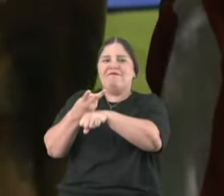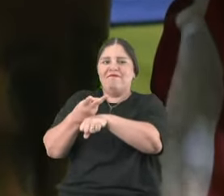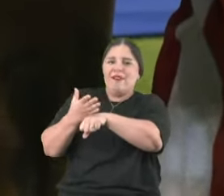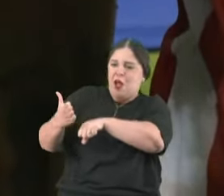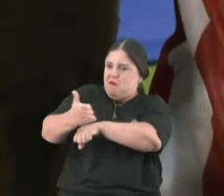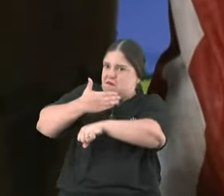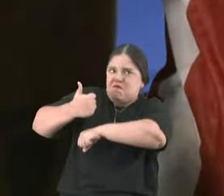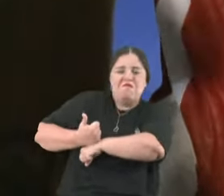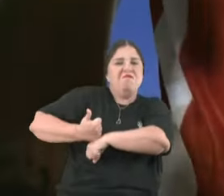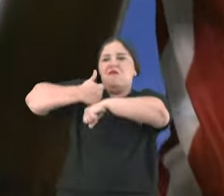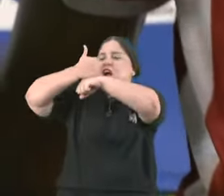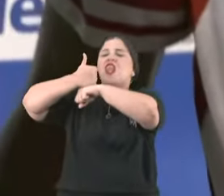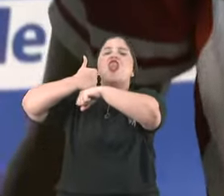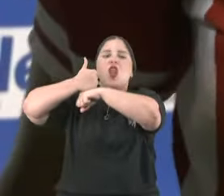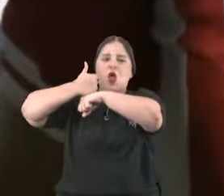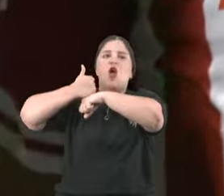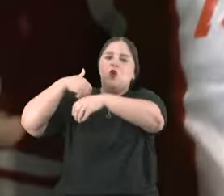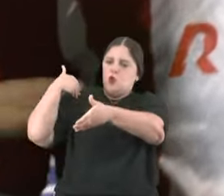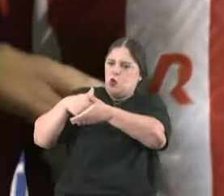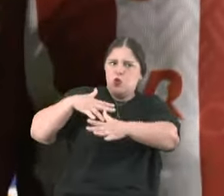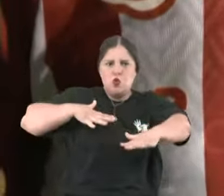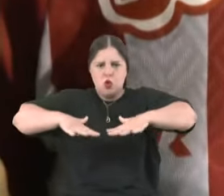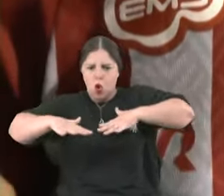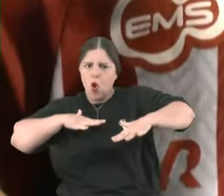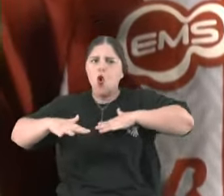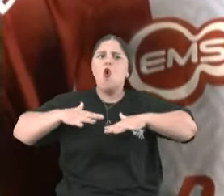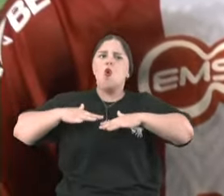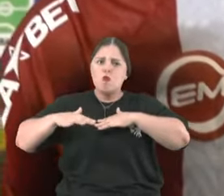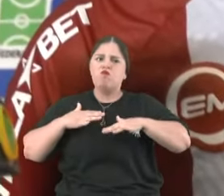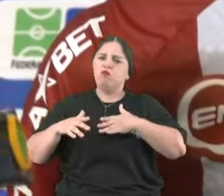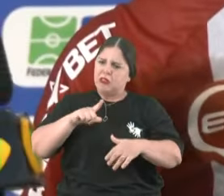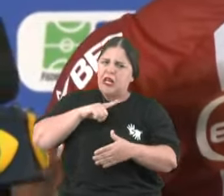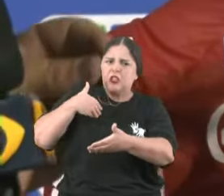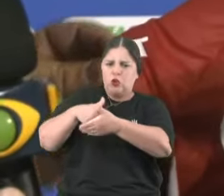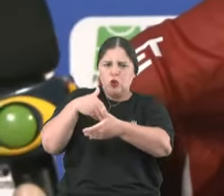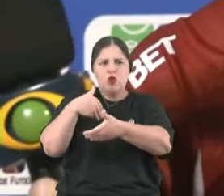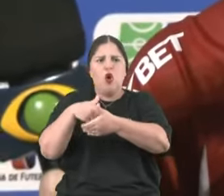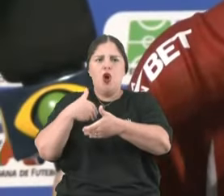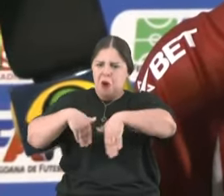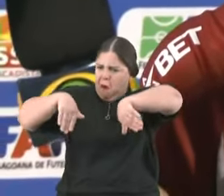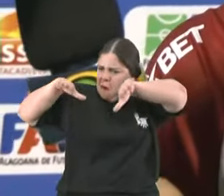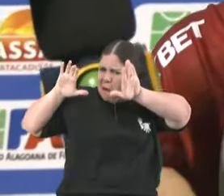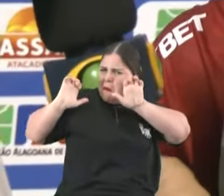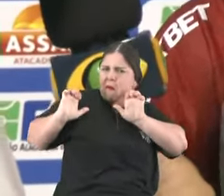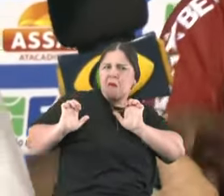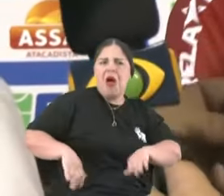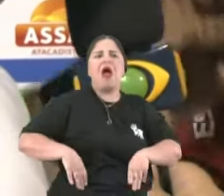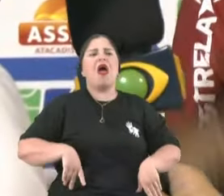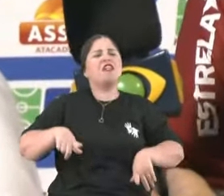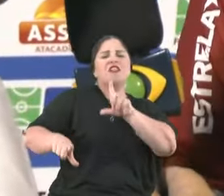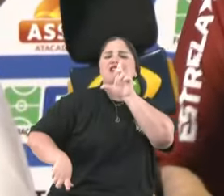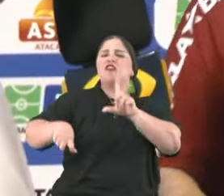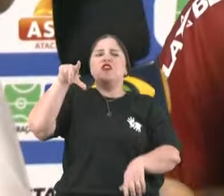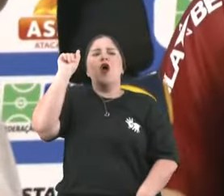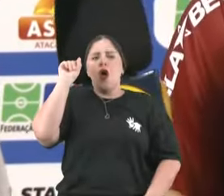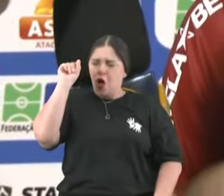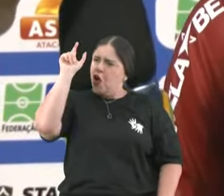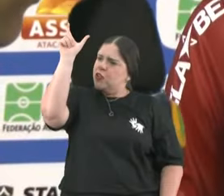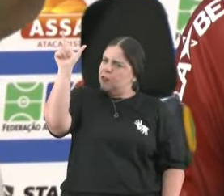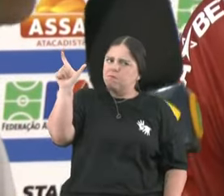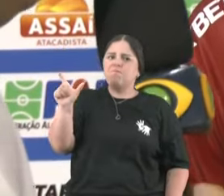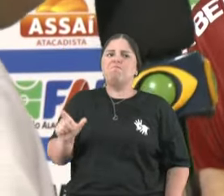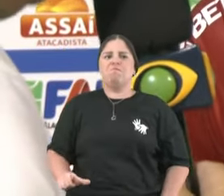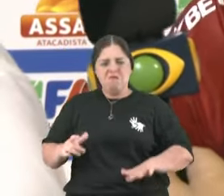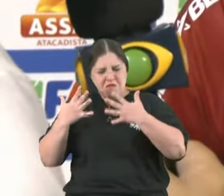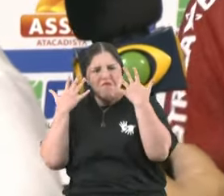já conversou sobre isso. O alemão jogou muito, outras peças importantes nesse jogo, mas decisivo é o Anselmo Ramon, artilheiro isolado